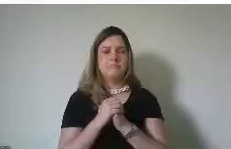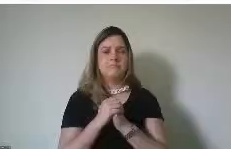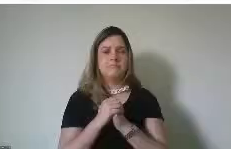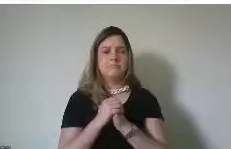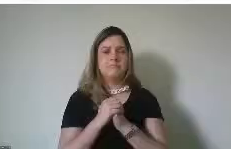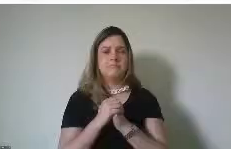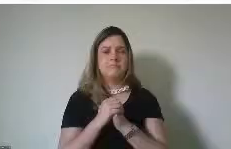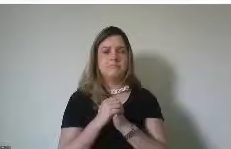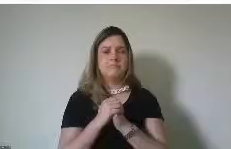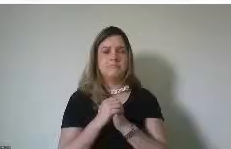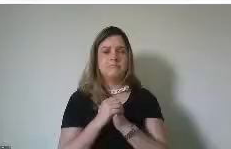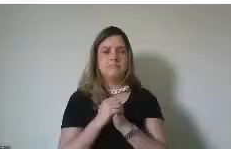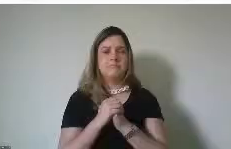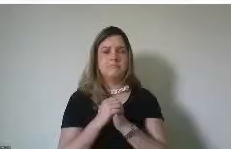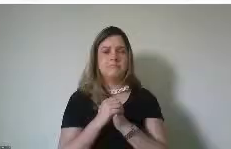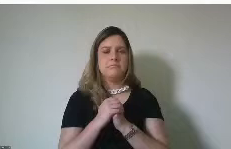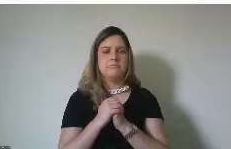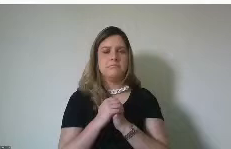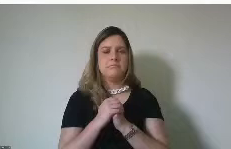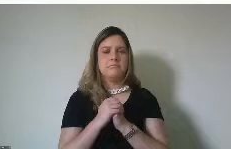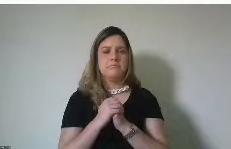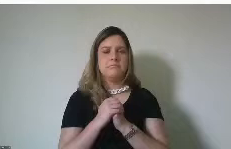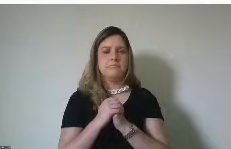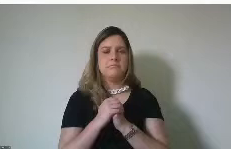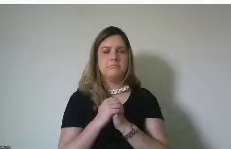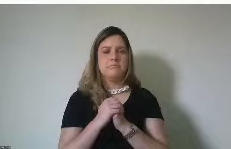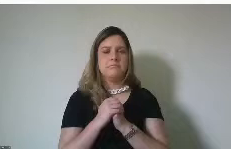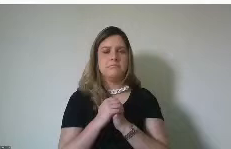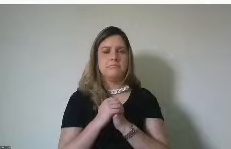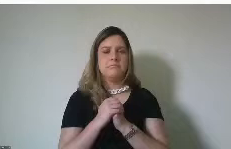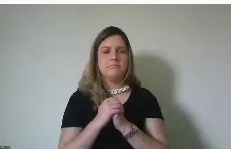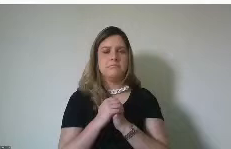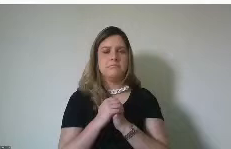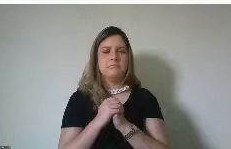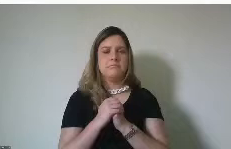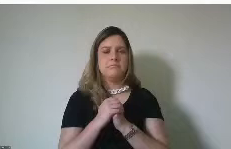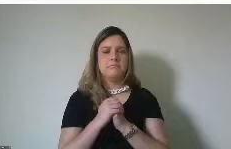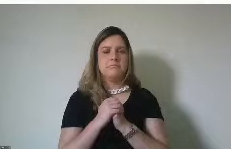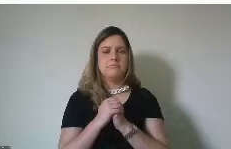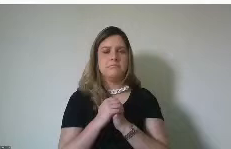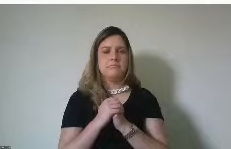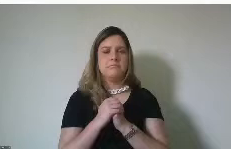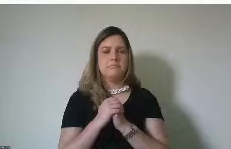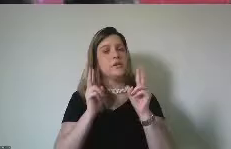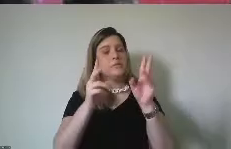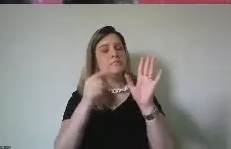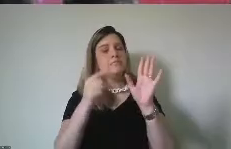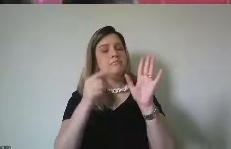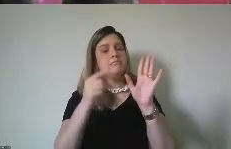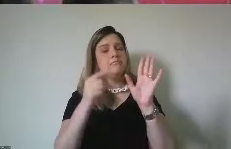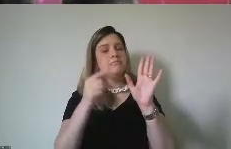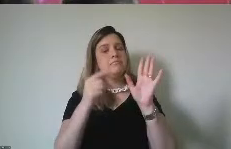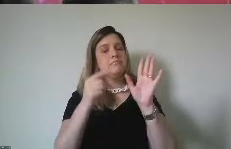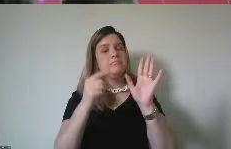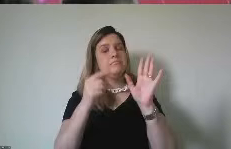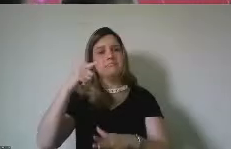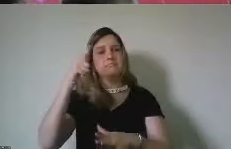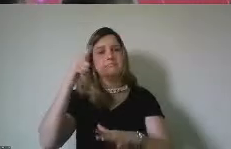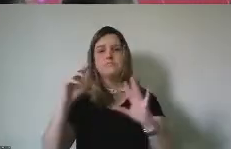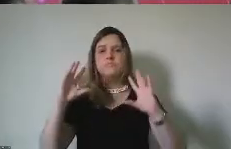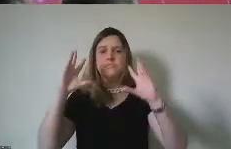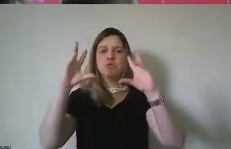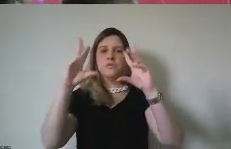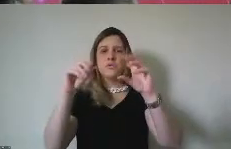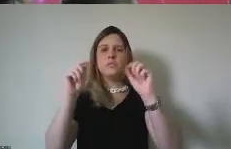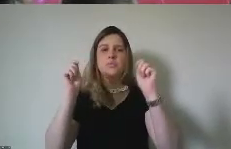antes de dar continuidade ao evento gostaria de lembrá-los que as informações contidas nessa apresentação eventuais declarações que possam ser feitas